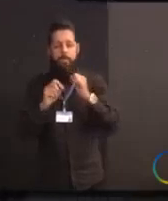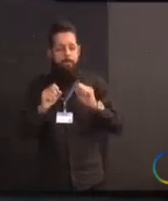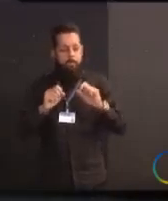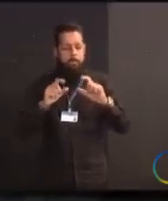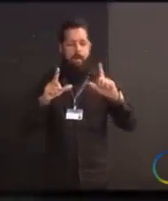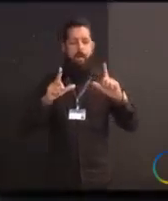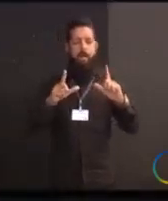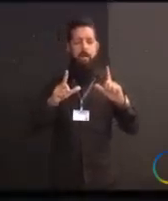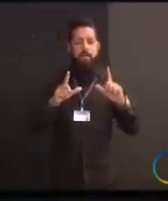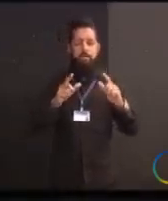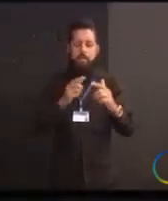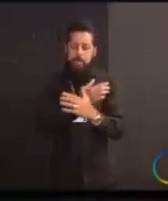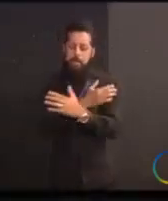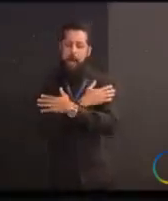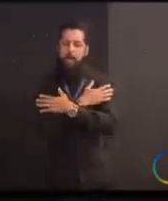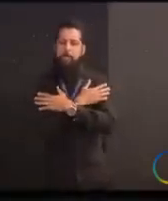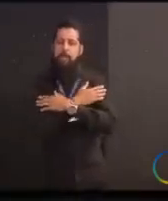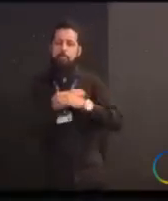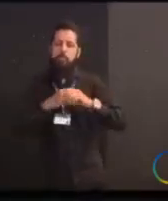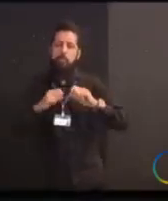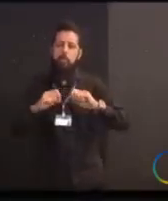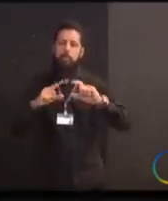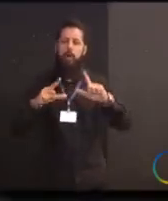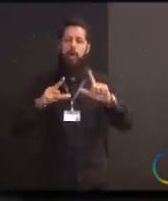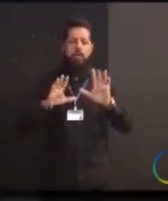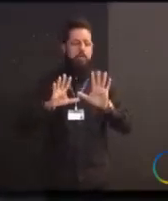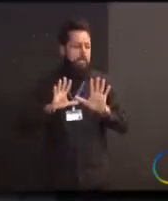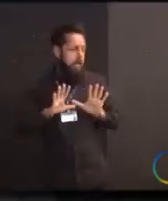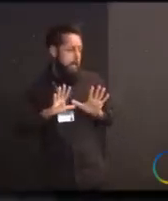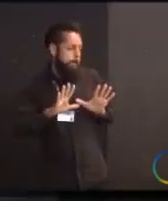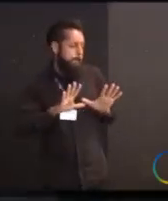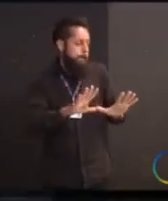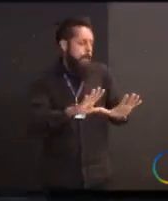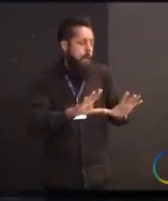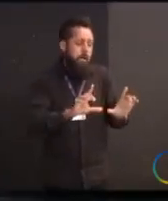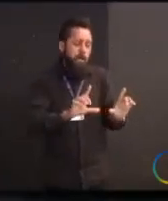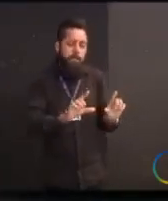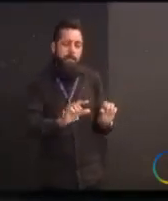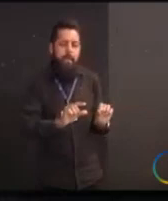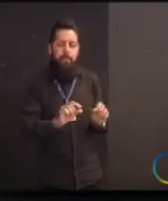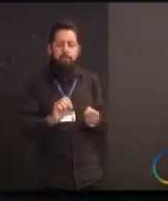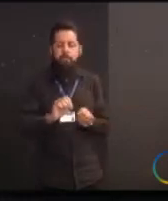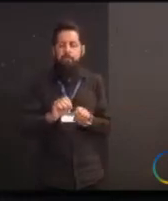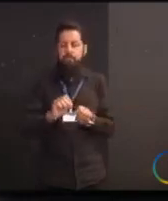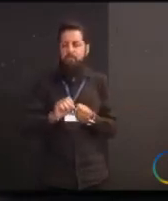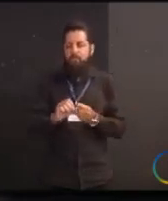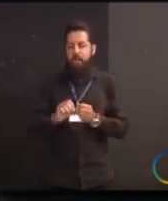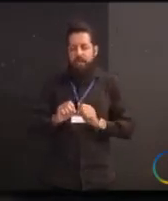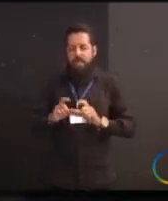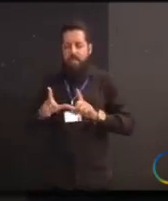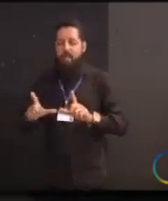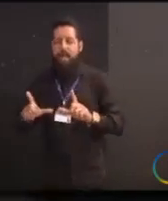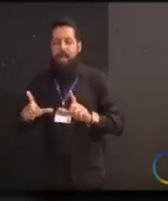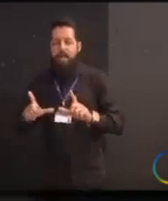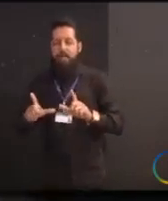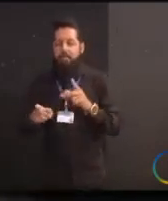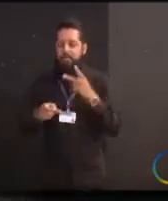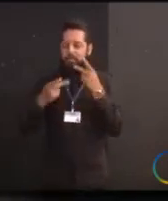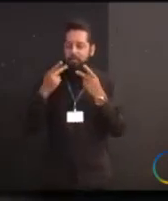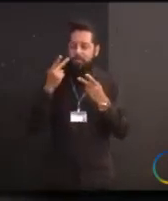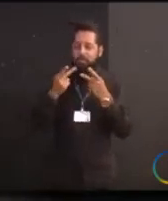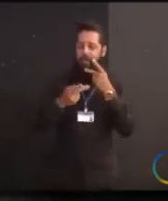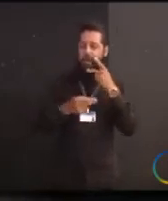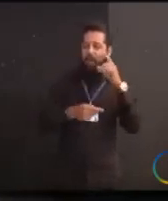abrace mais, empurre menos, faça mais, fale menos, e se o assunto